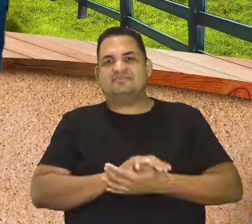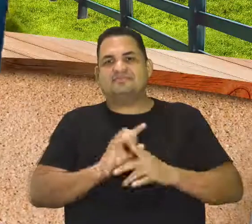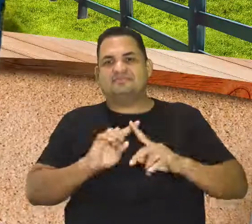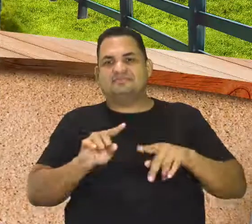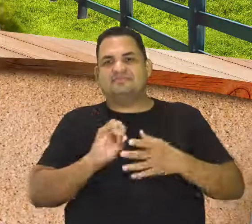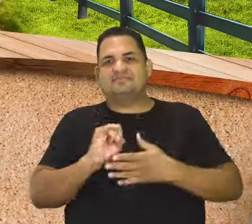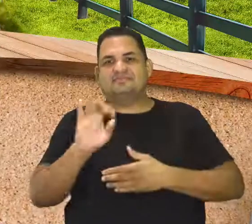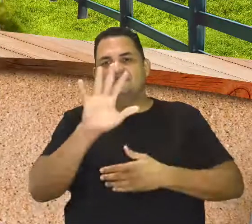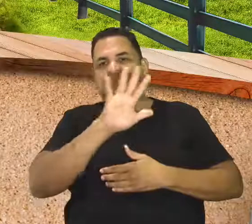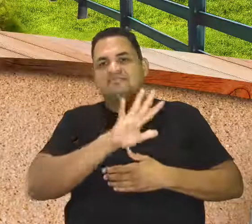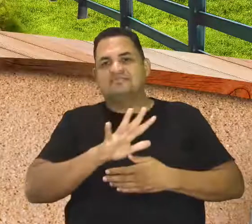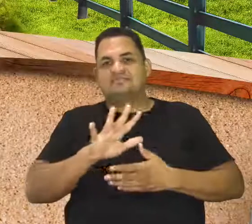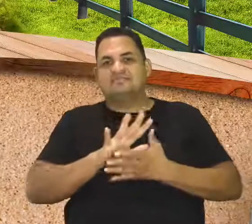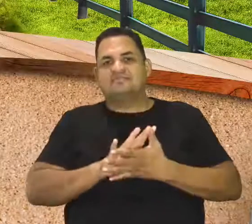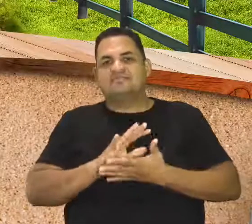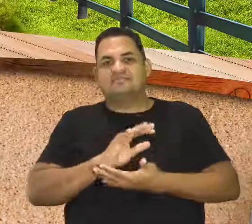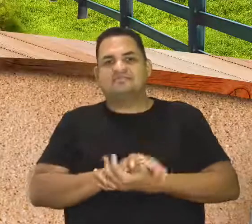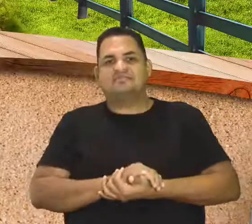uma imagem, né,